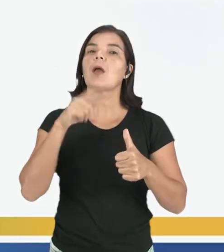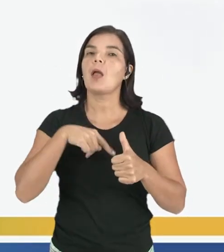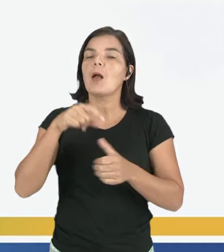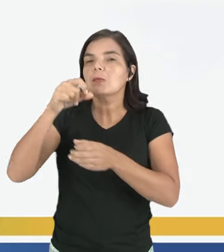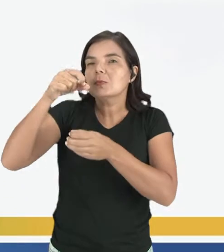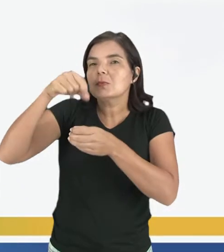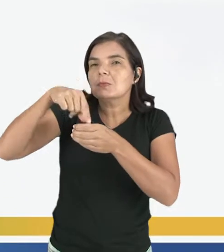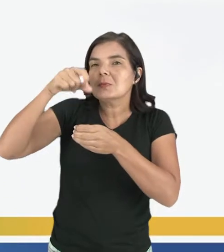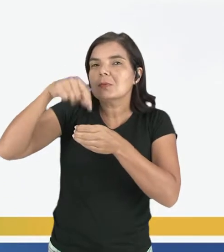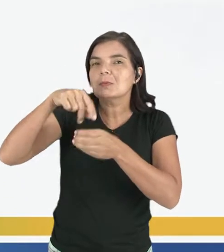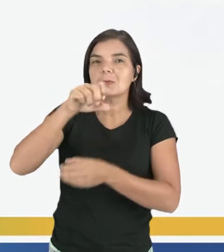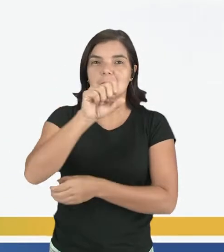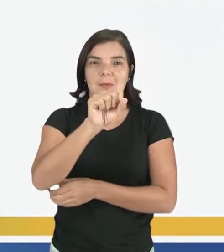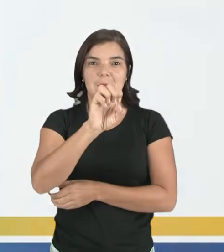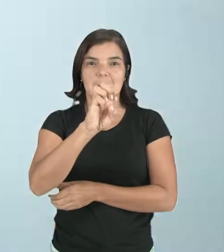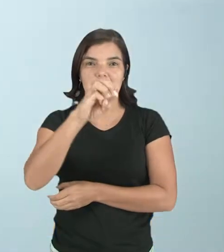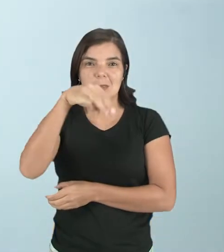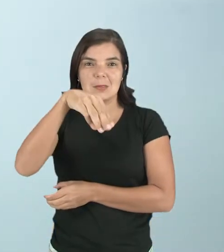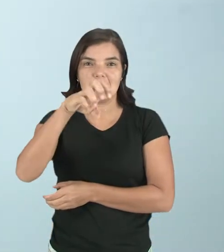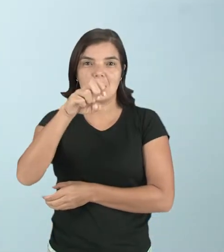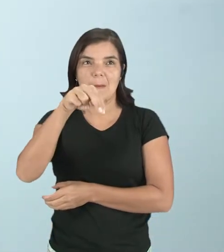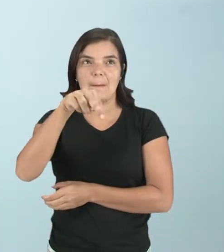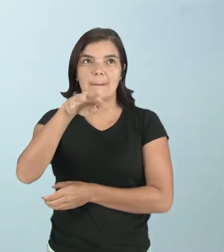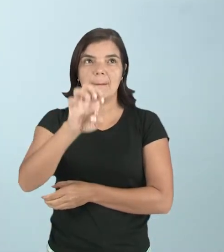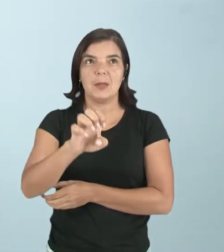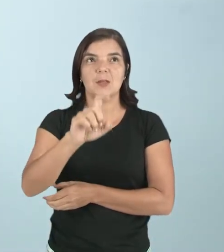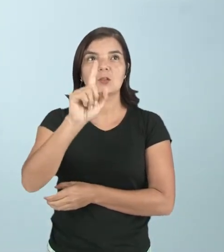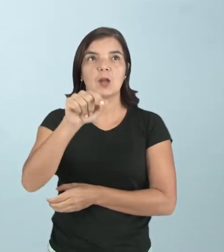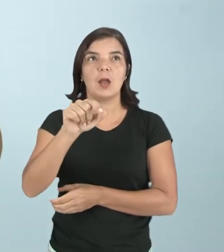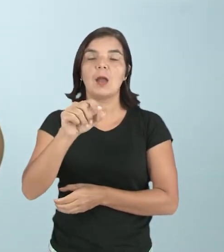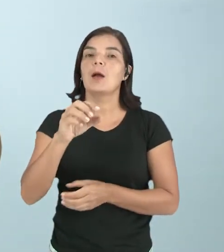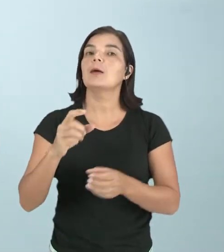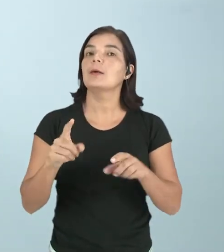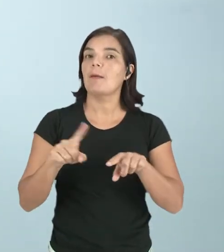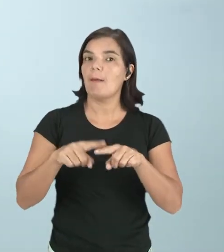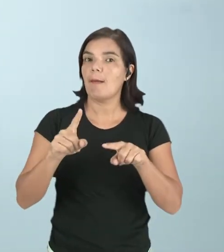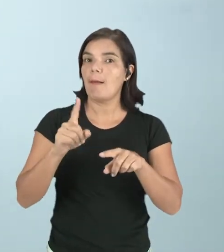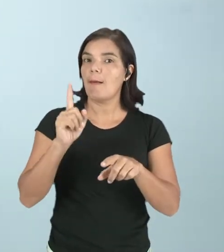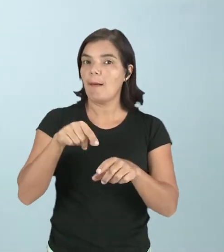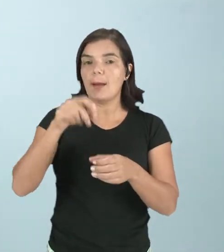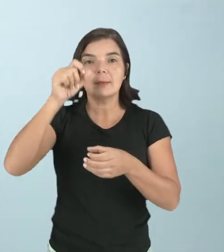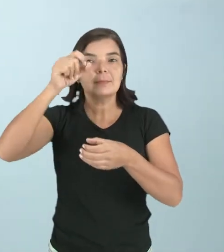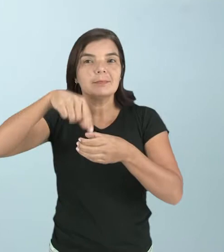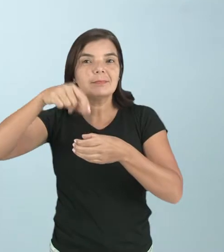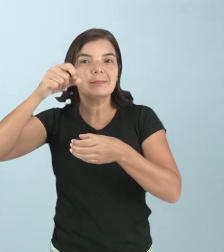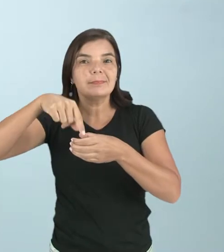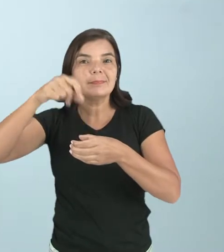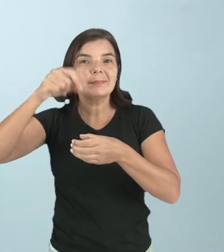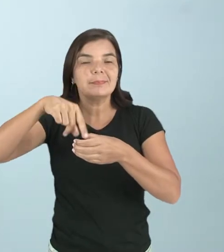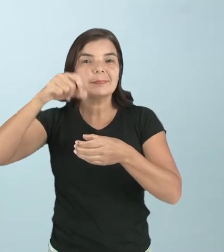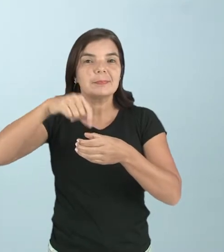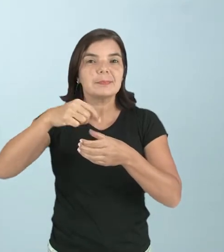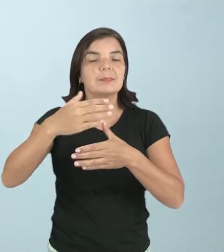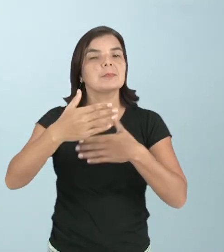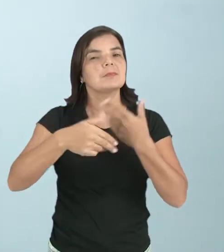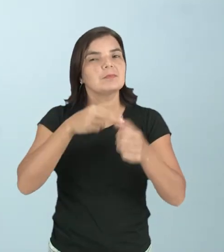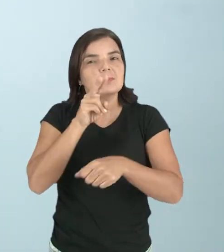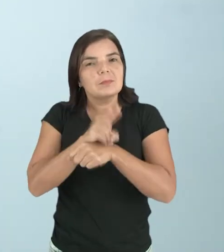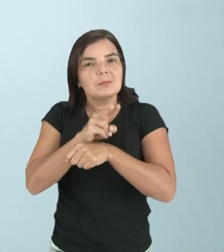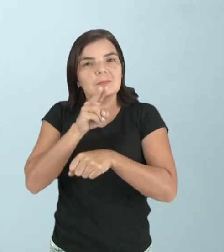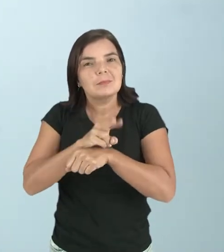sementinha. E essa sementinha, ela é plantada. E aí, com todos os